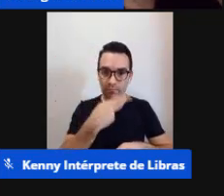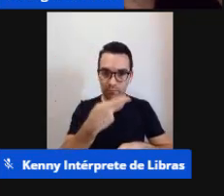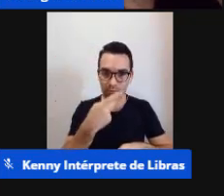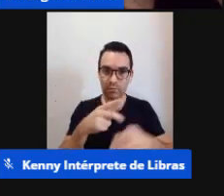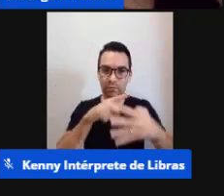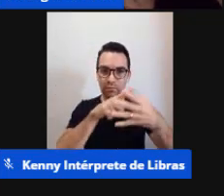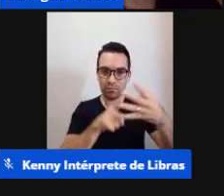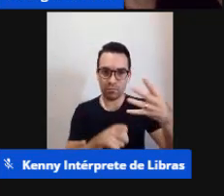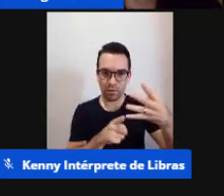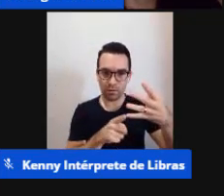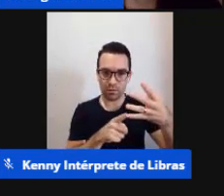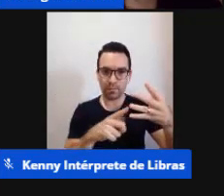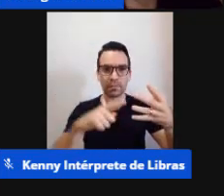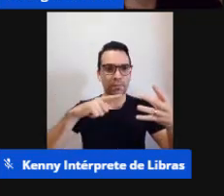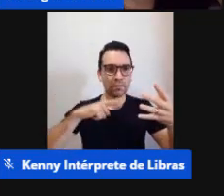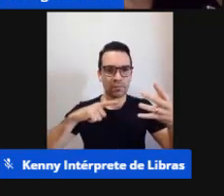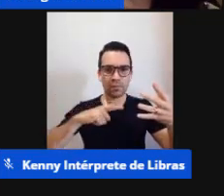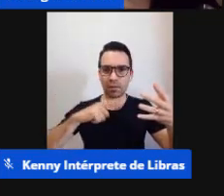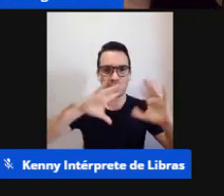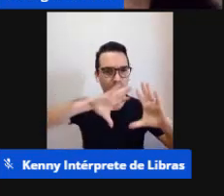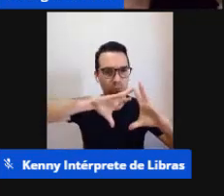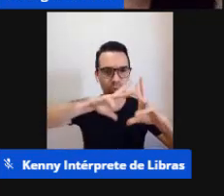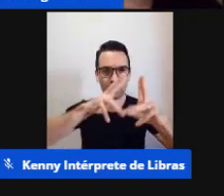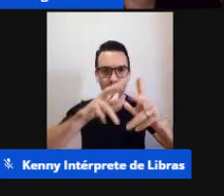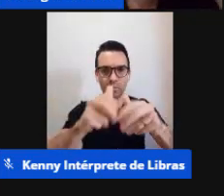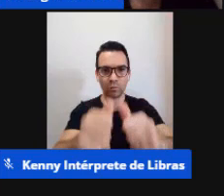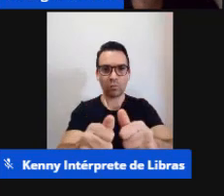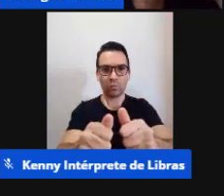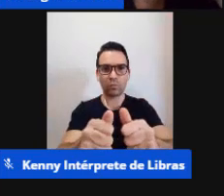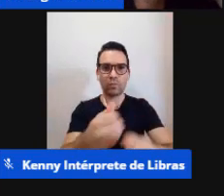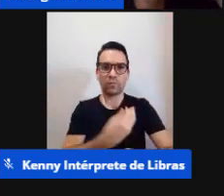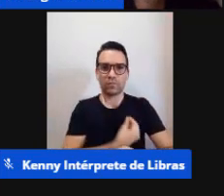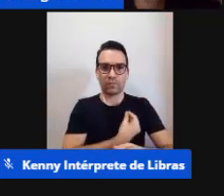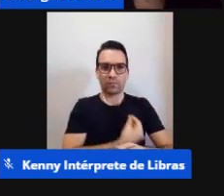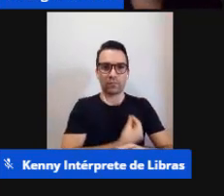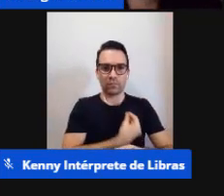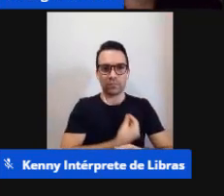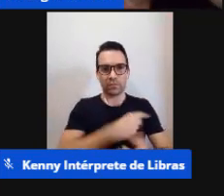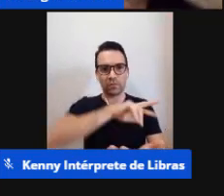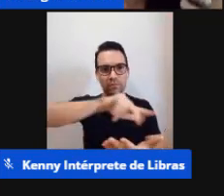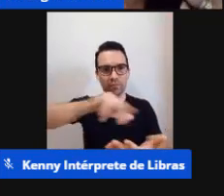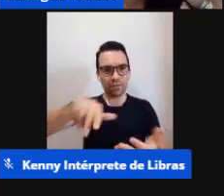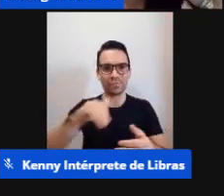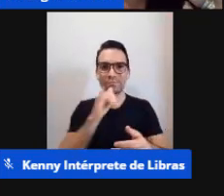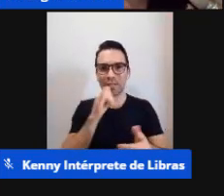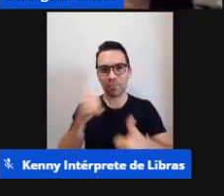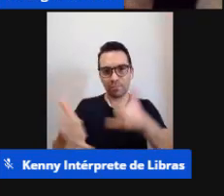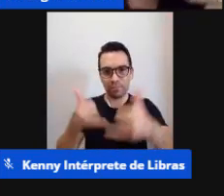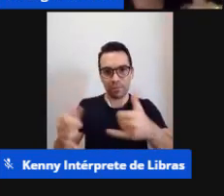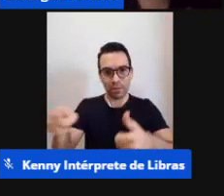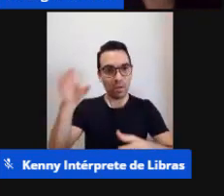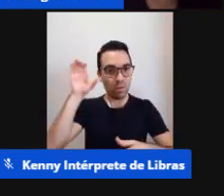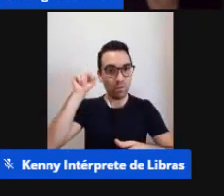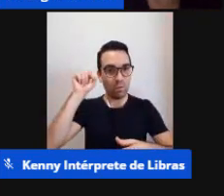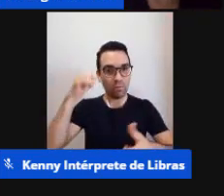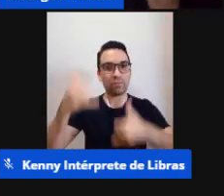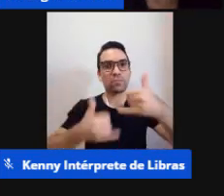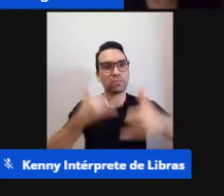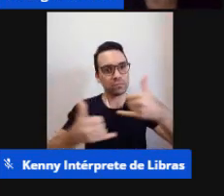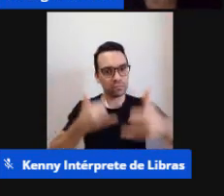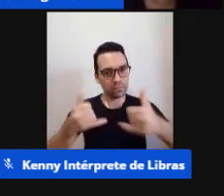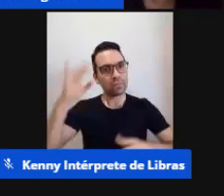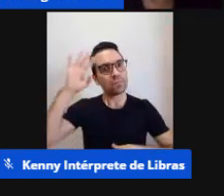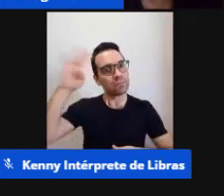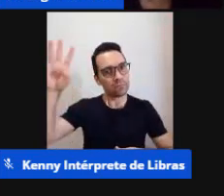vamos falar daqui um pouco, todos se interligam. A criança, para estar brincando, ela tem que estar ouvindo, ela tem que estar pensando, ela tem que estar